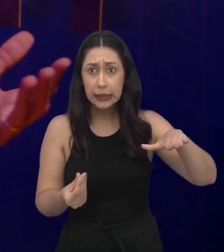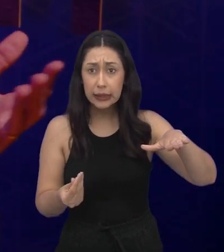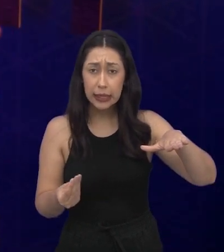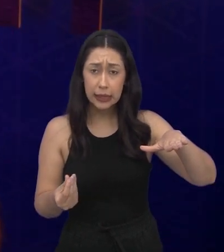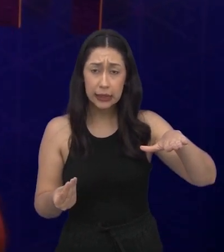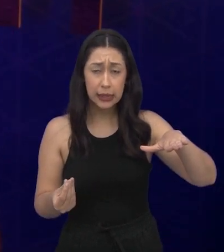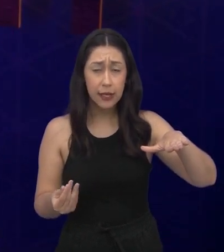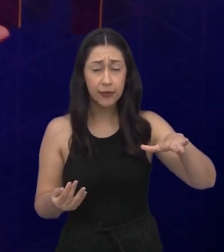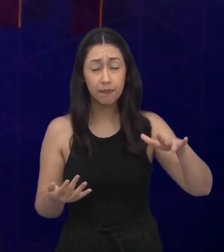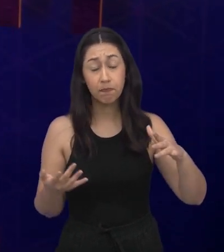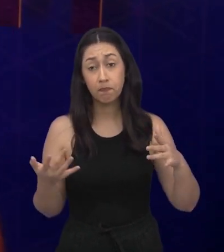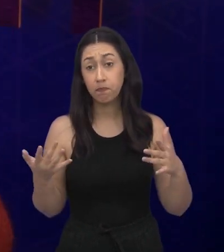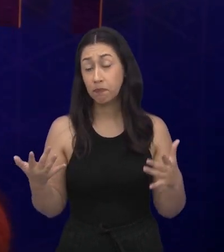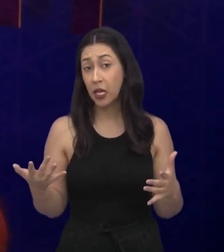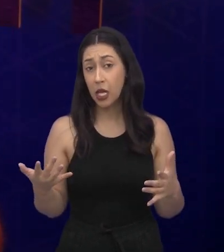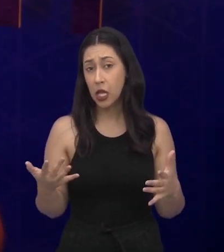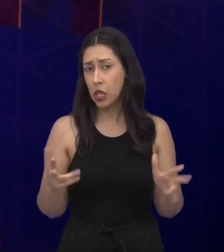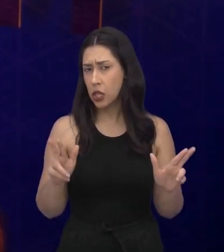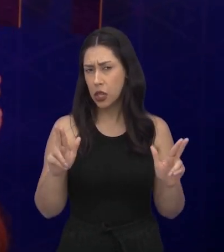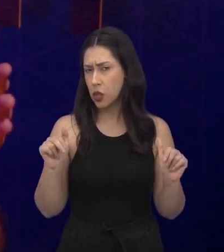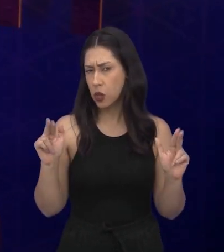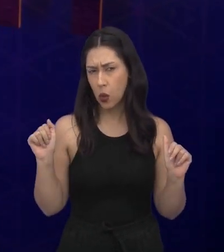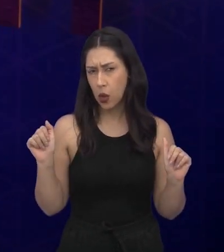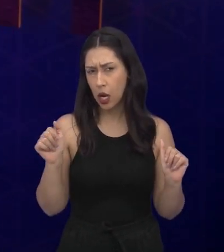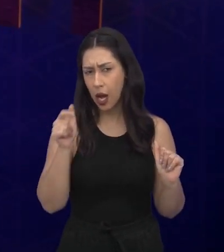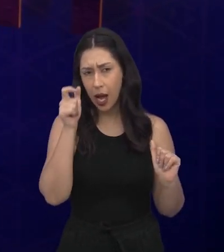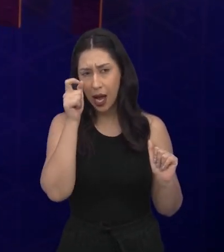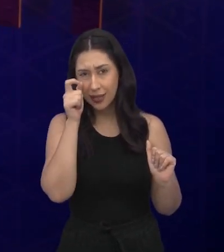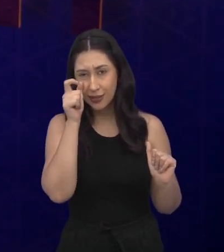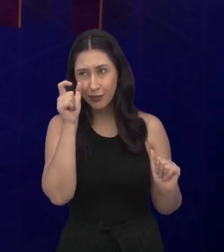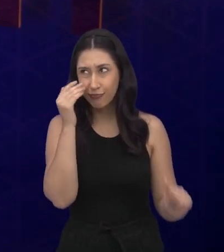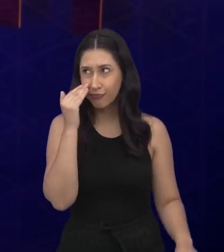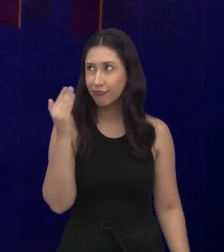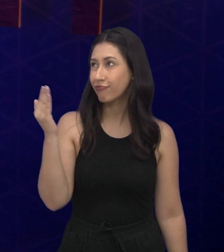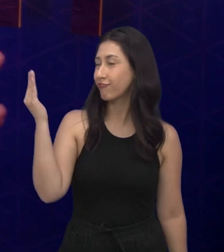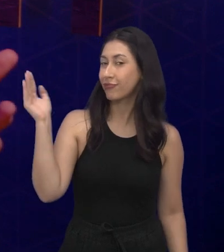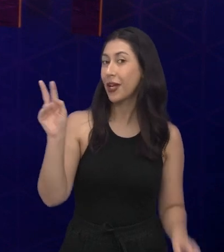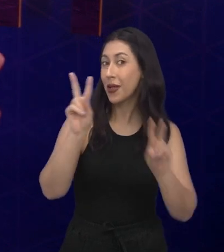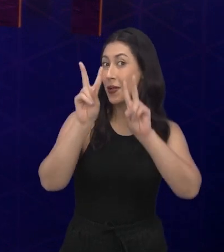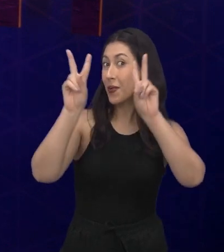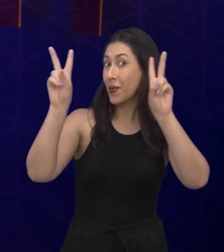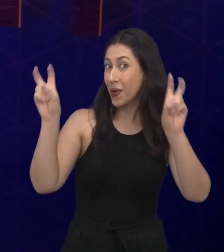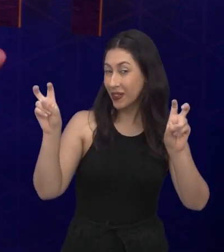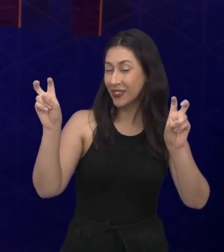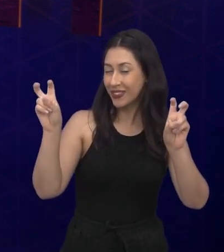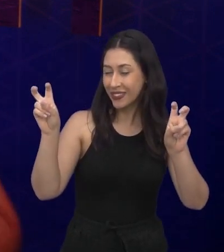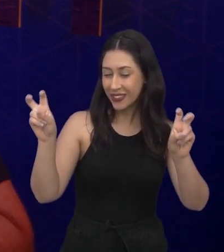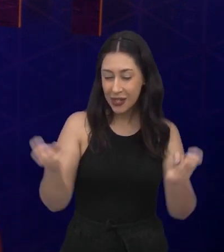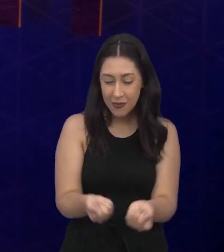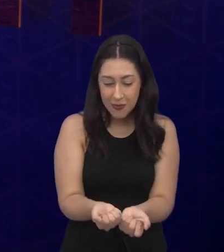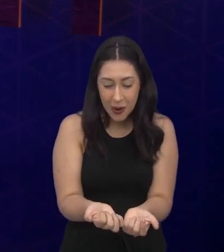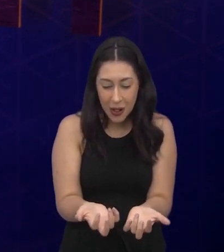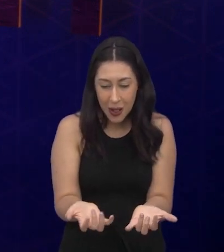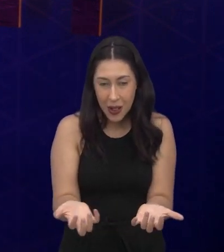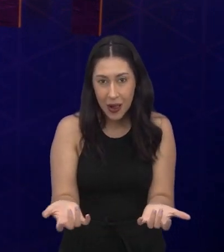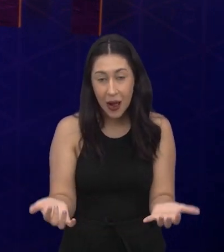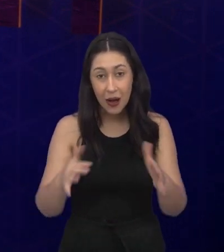E, assim, se você nunca viu um documentário da NetGeo sobre corais e recifes e